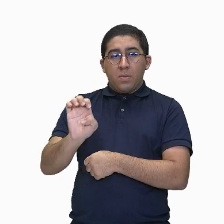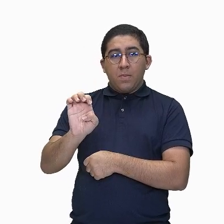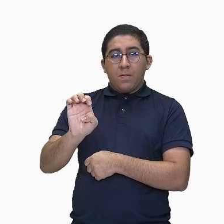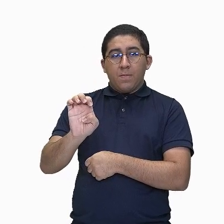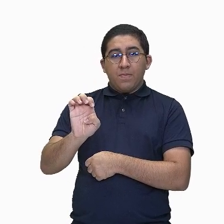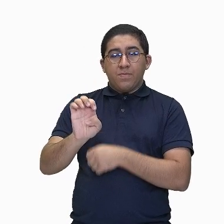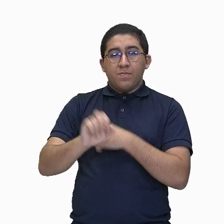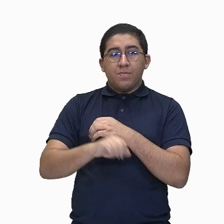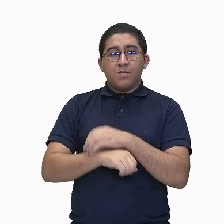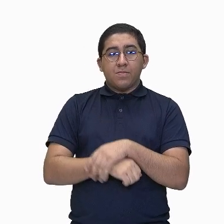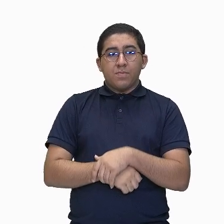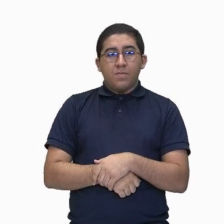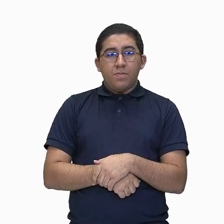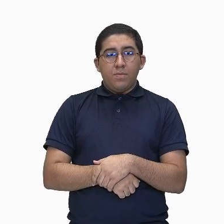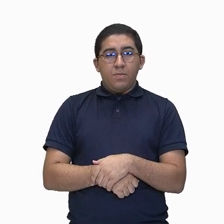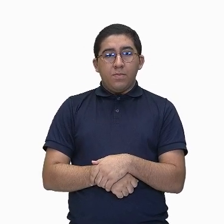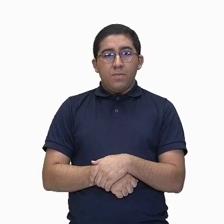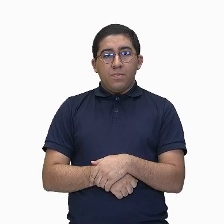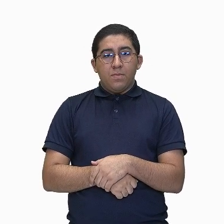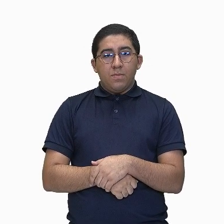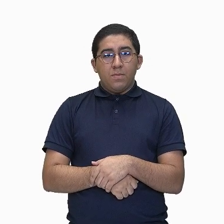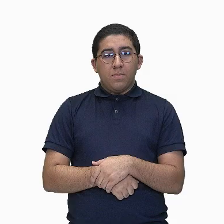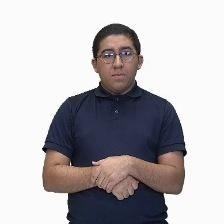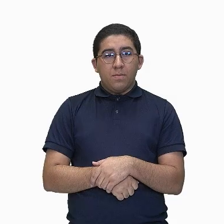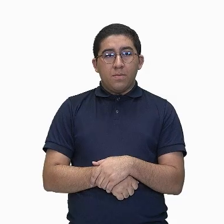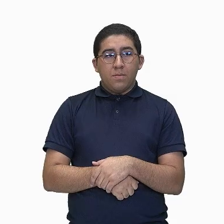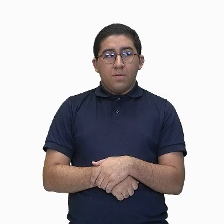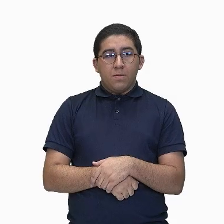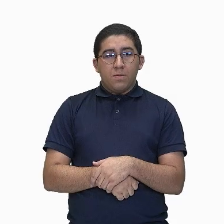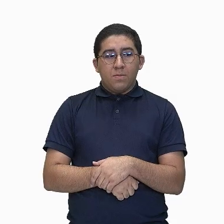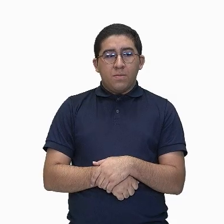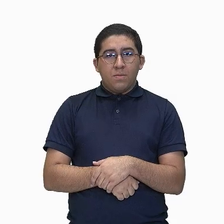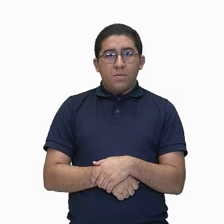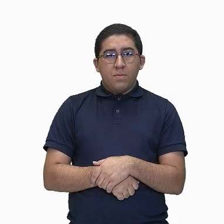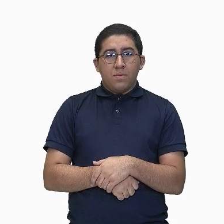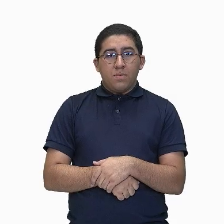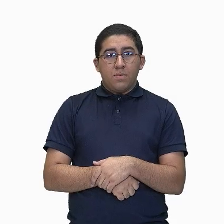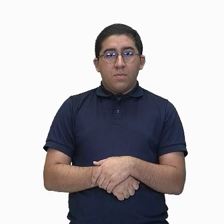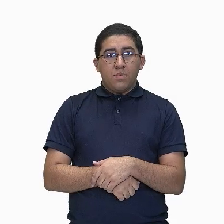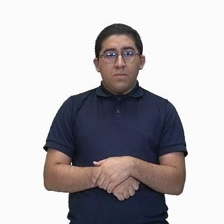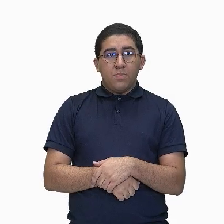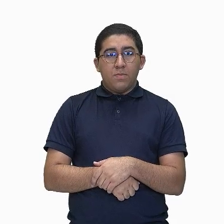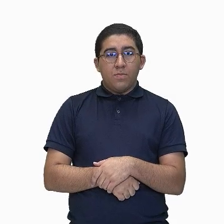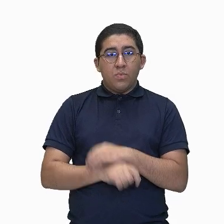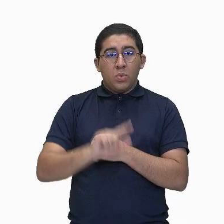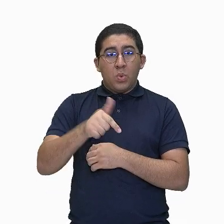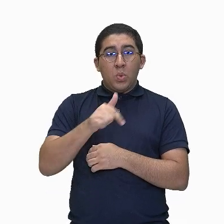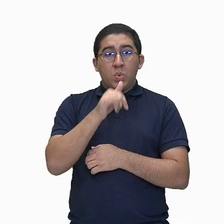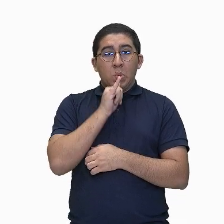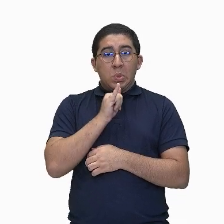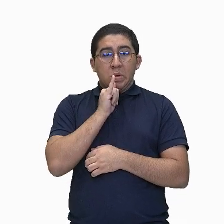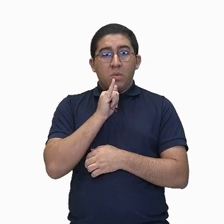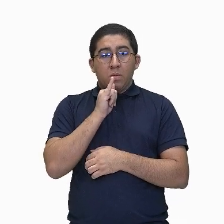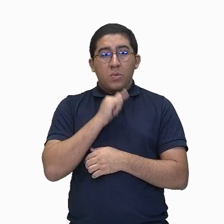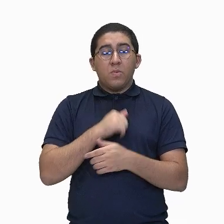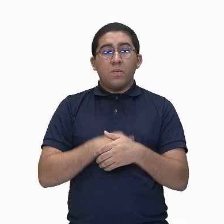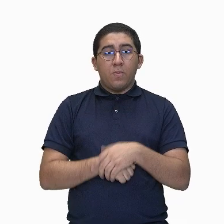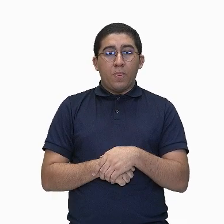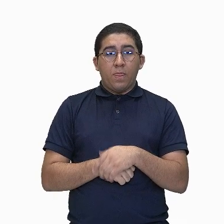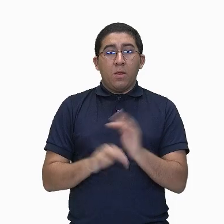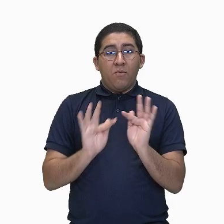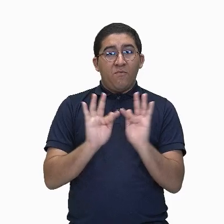coordenada é aditiva. Outro exemplo, João não só gosta de